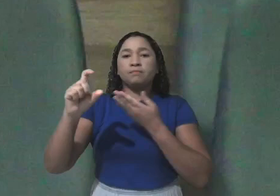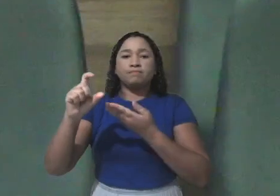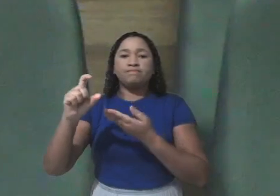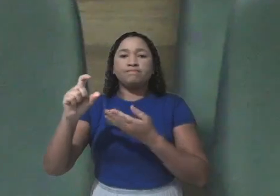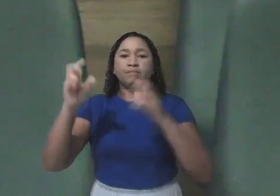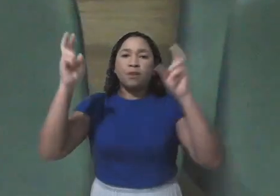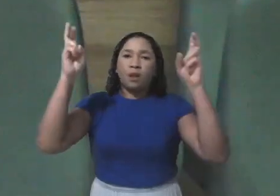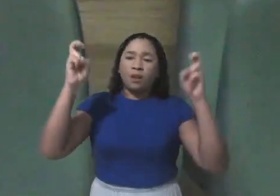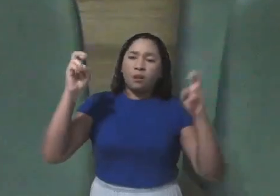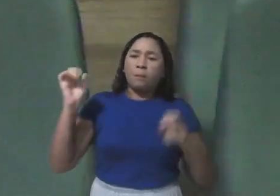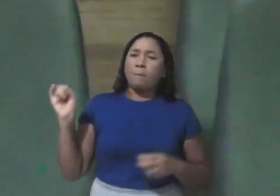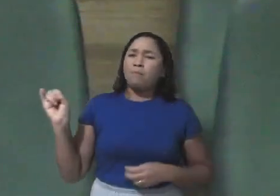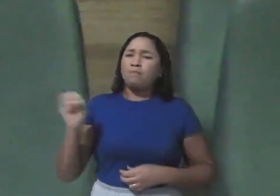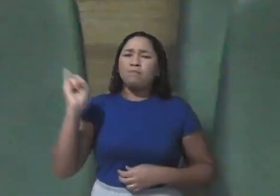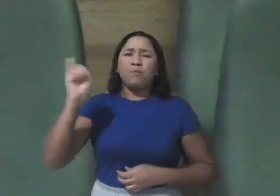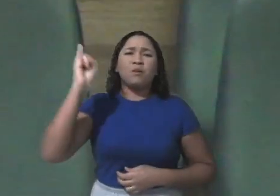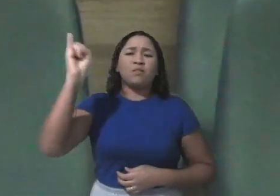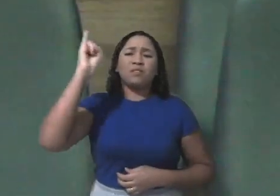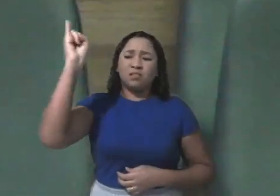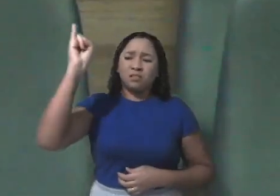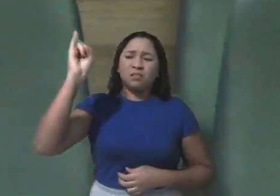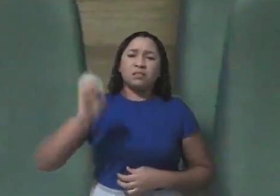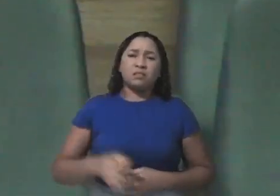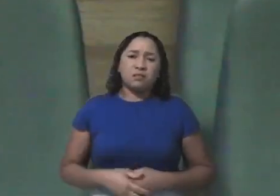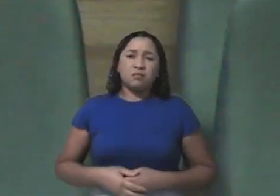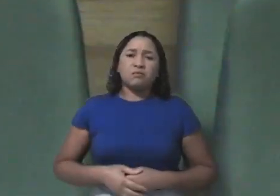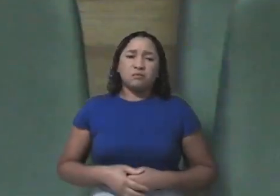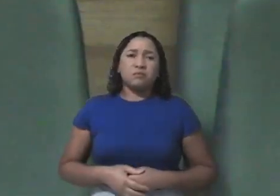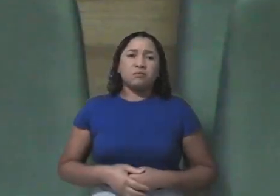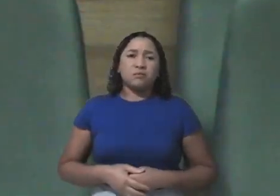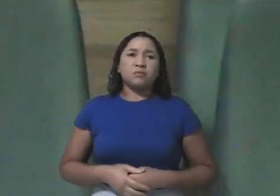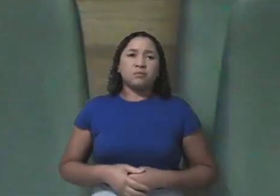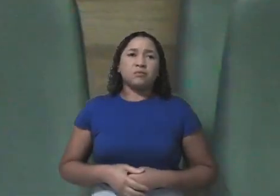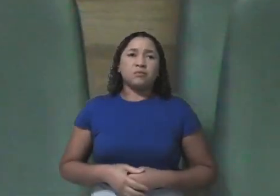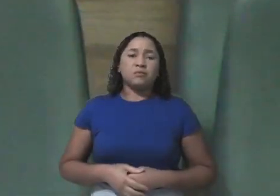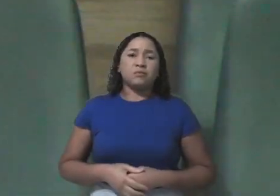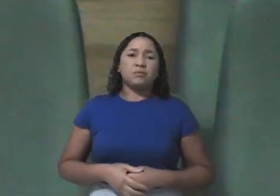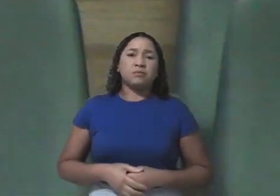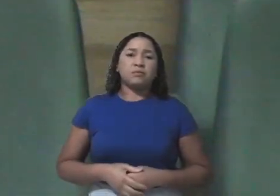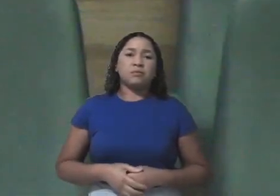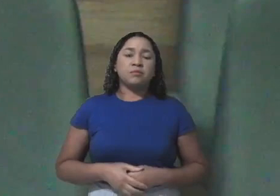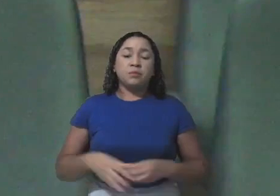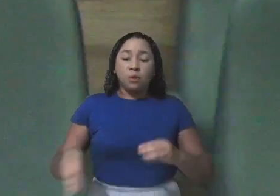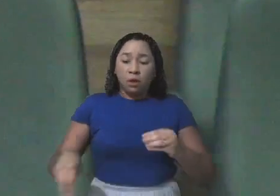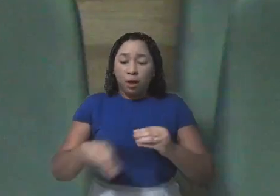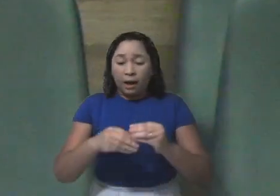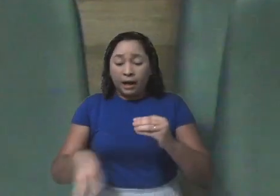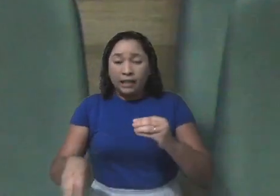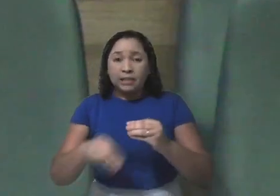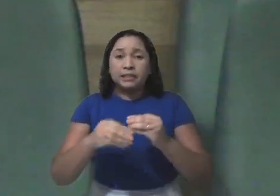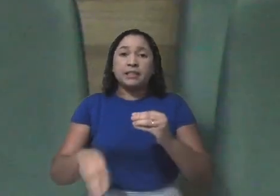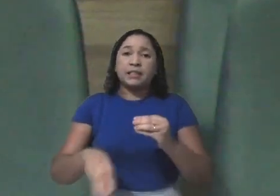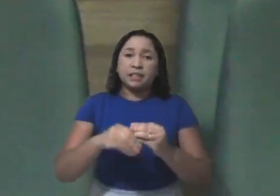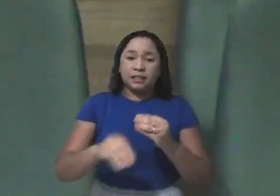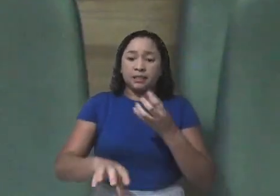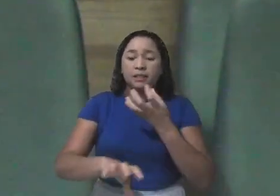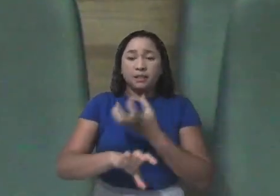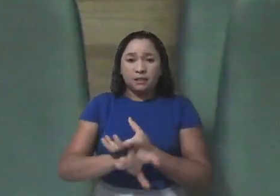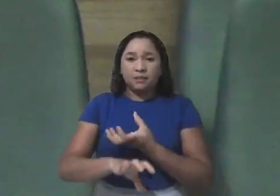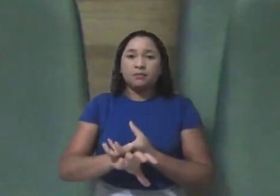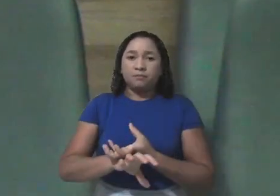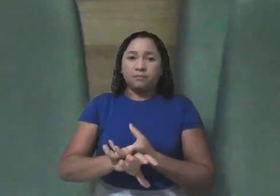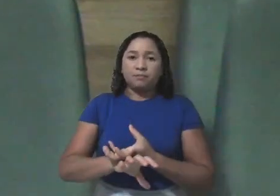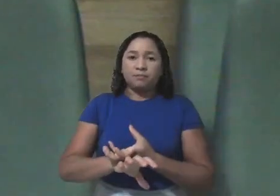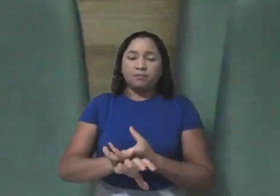importantíssimo, porque ela preenche os espaços que as outras matérias deixaram. Ela faz um fechamento. E